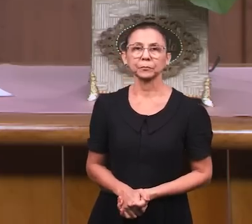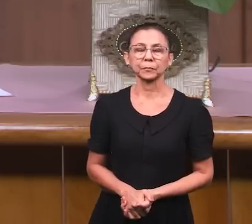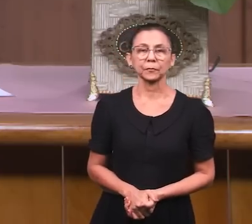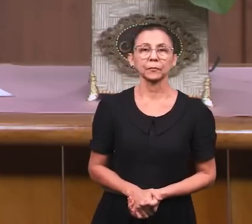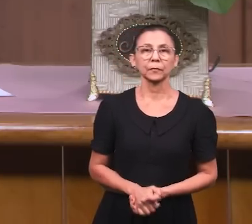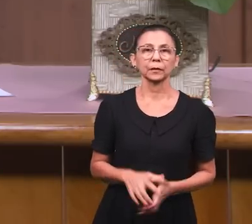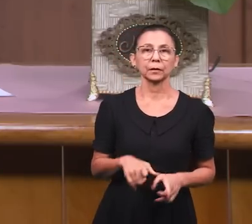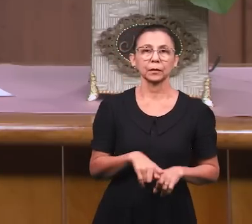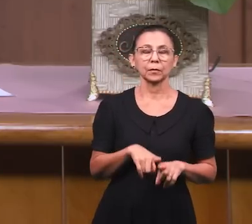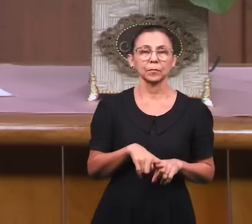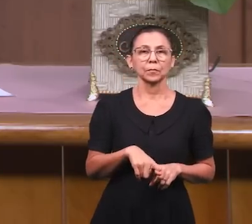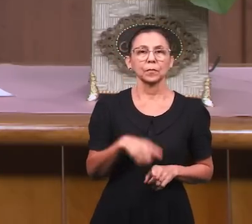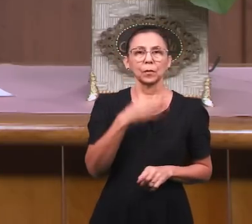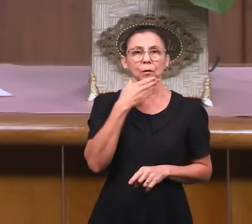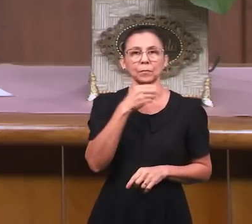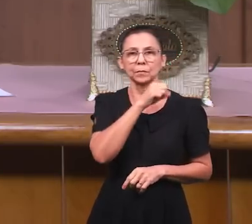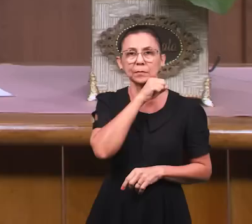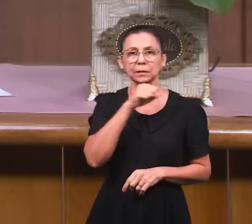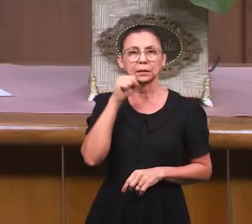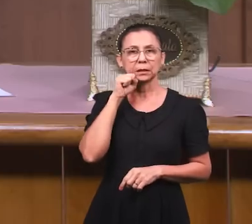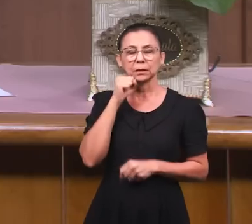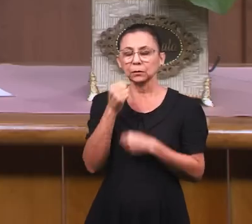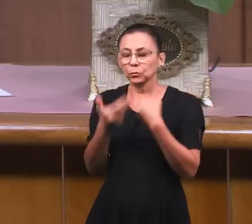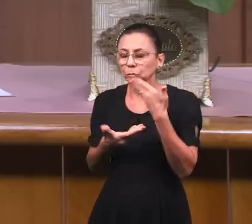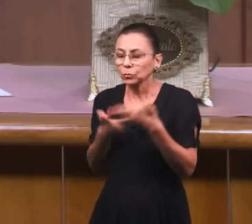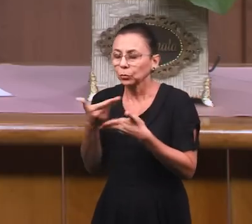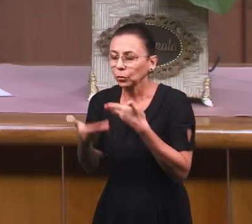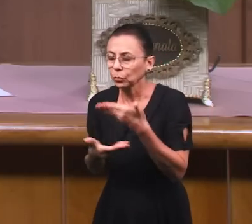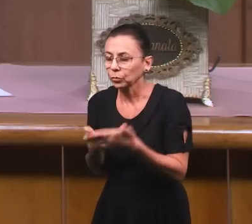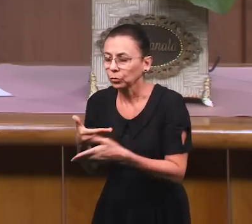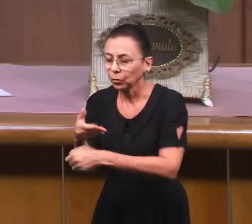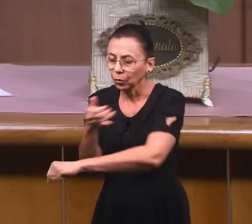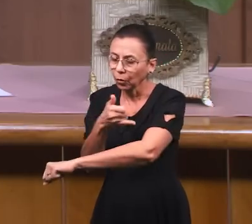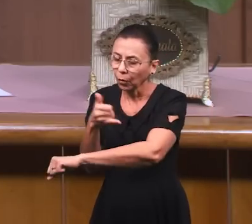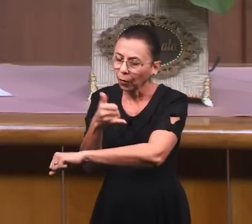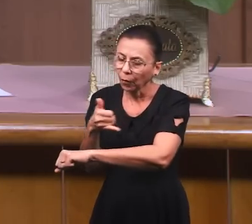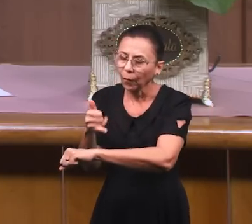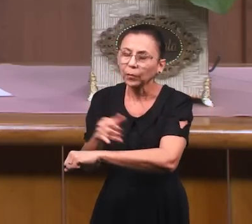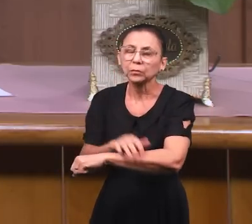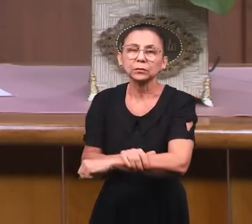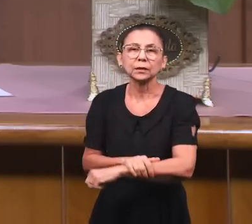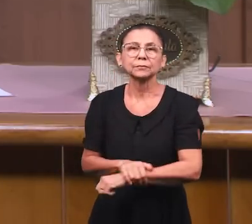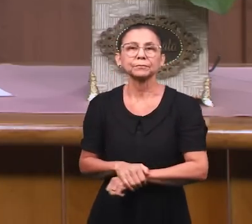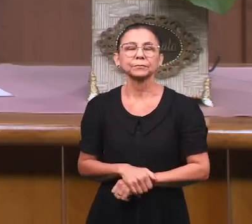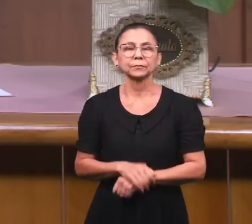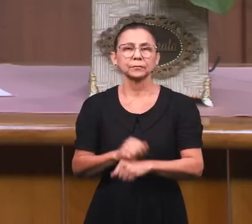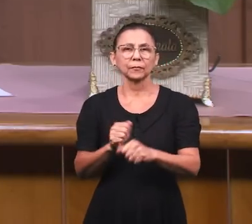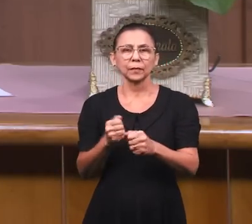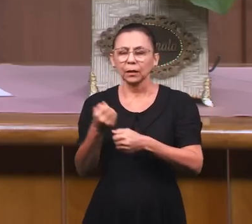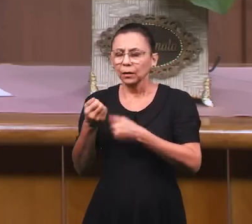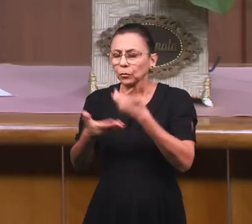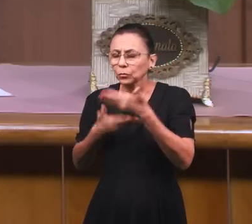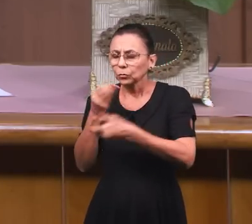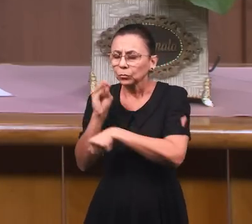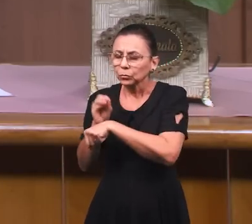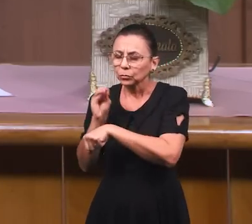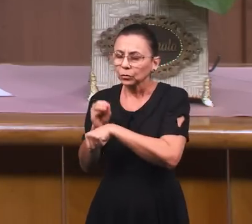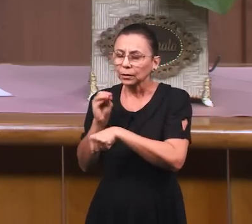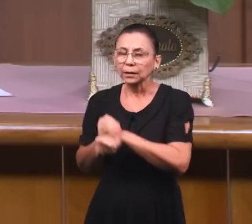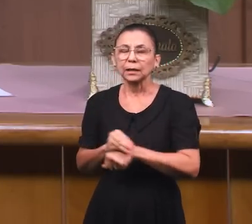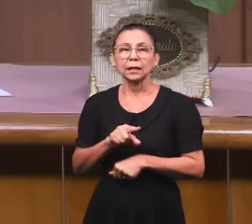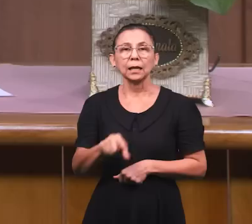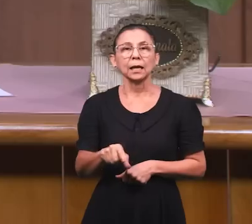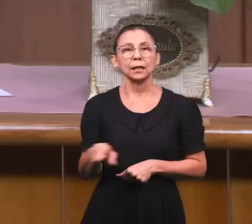aquele samaritano colocou aquele homem sobre a sua cavalgadura e cuidou